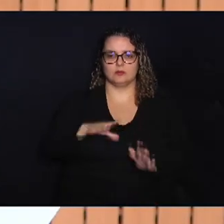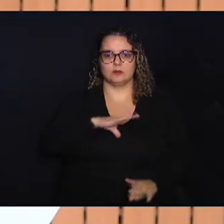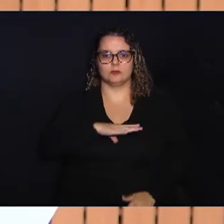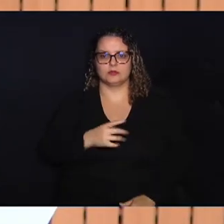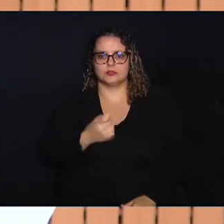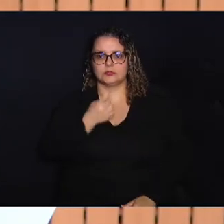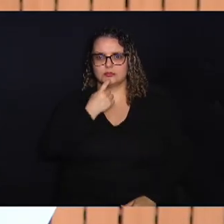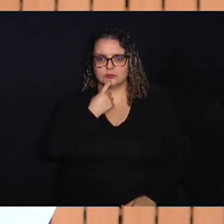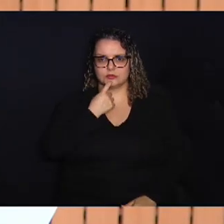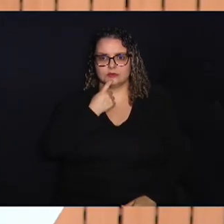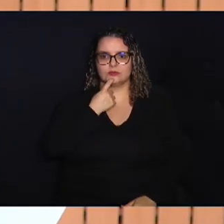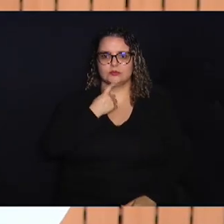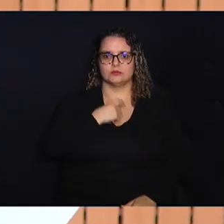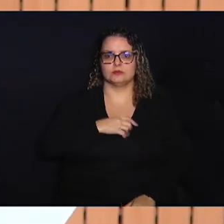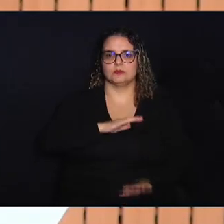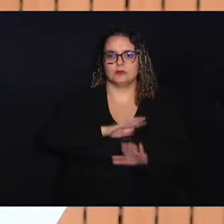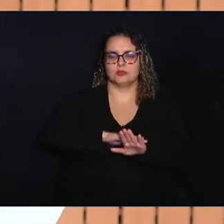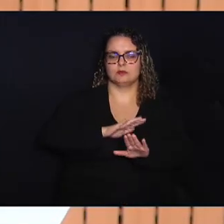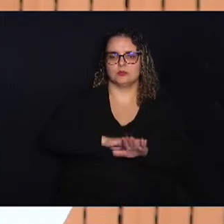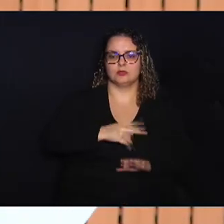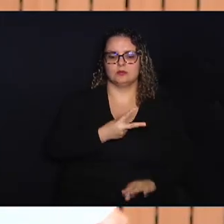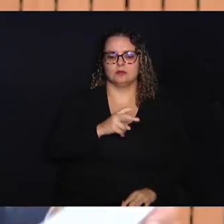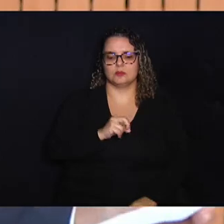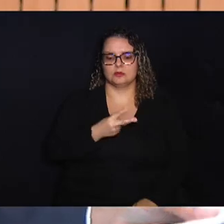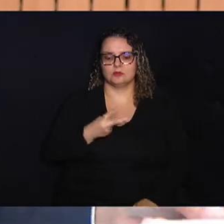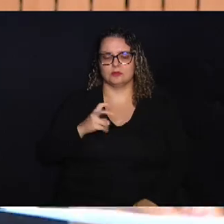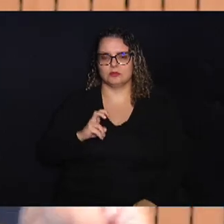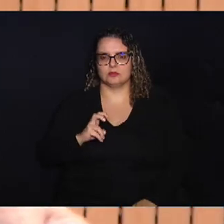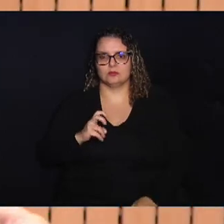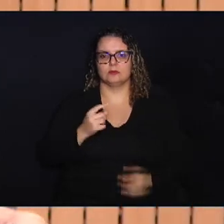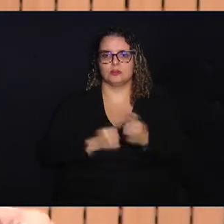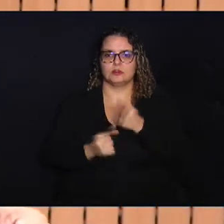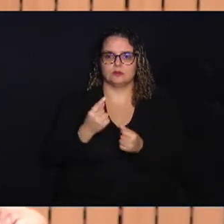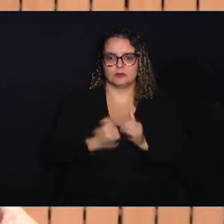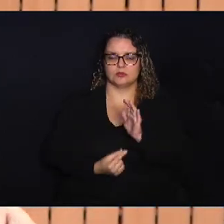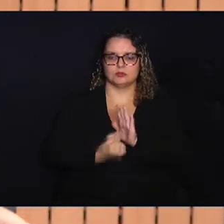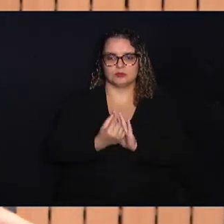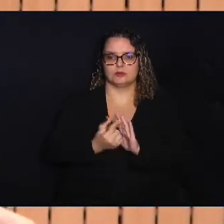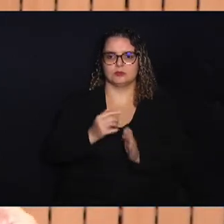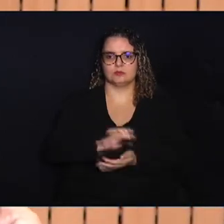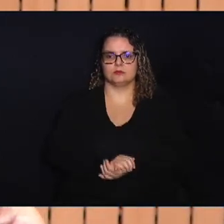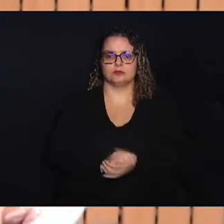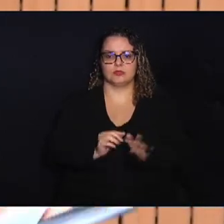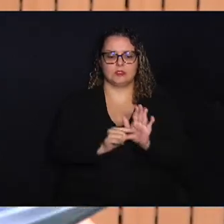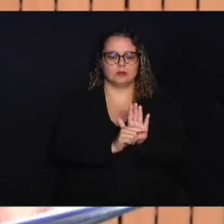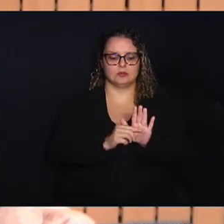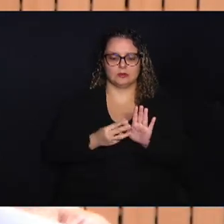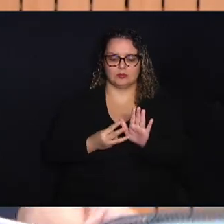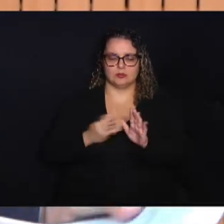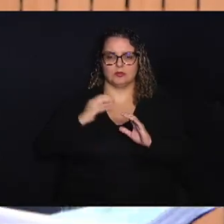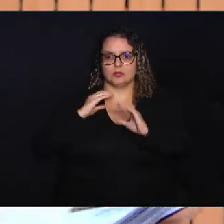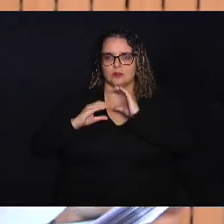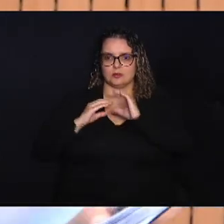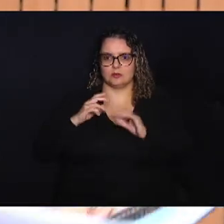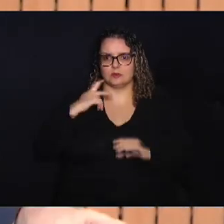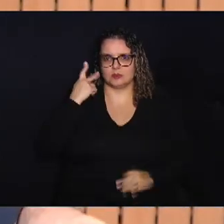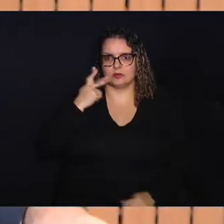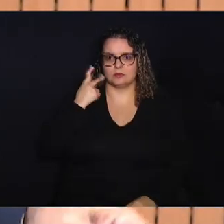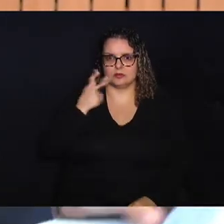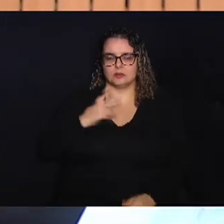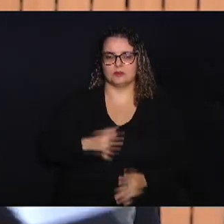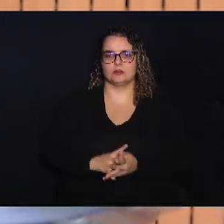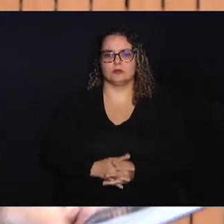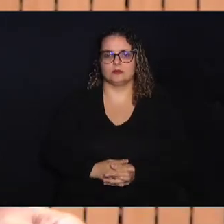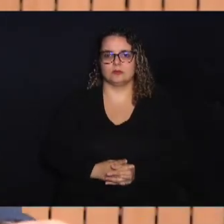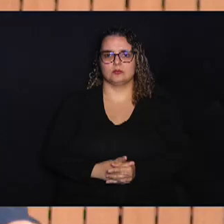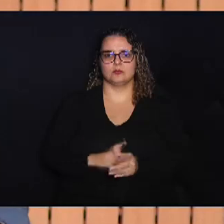Campinas para o exercício de 2025. No item 3, comunicado dos senhores vereadores,